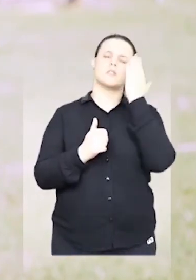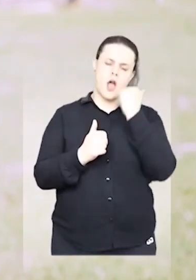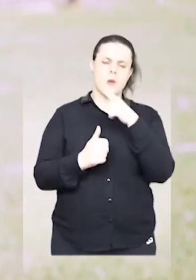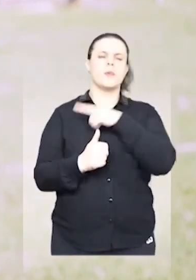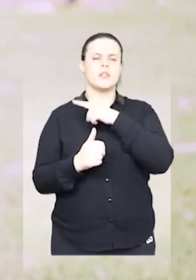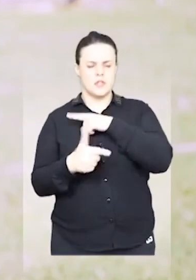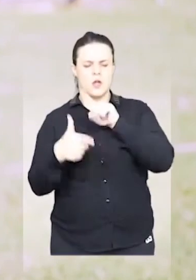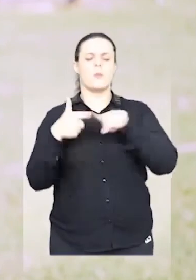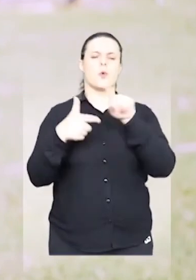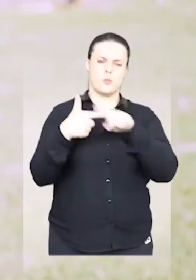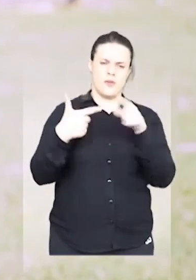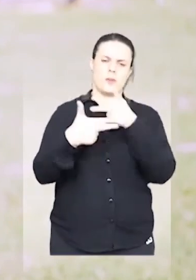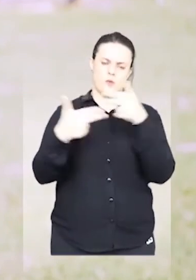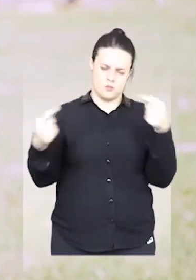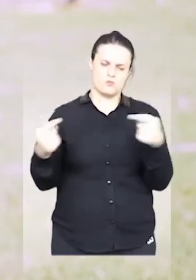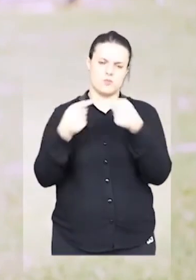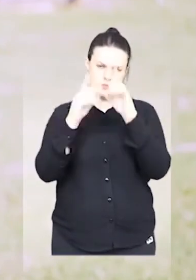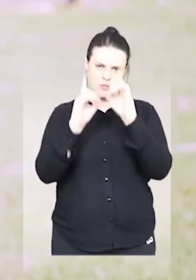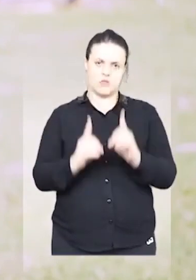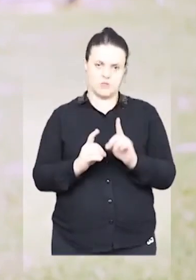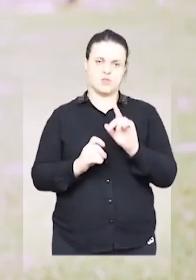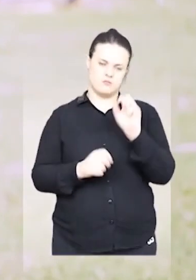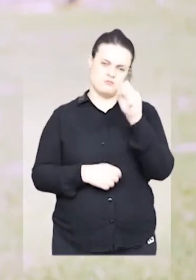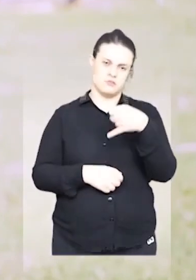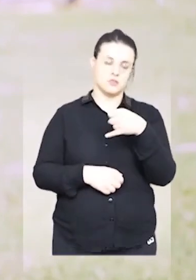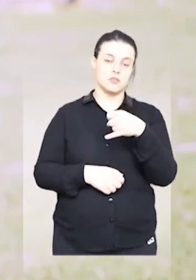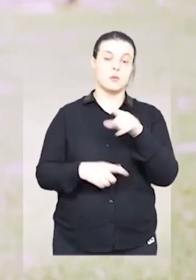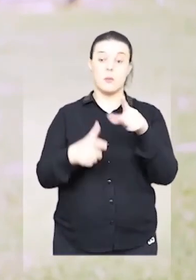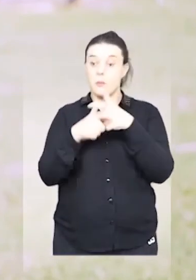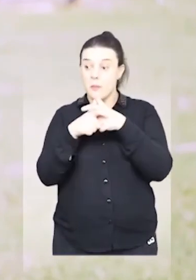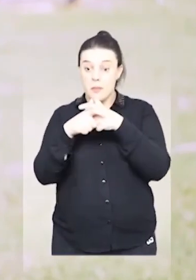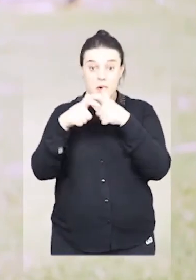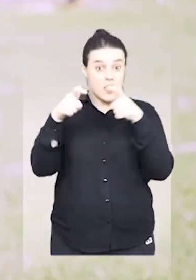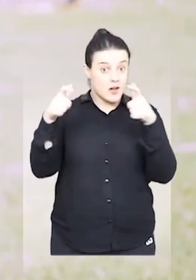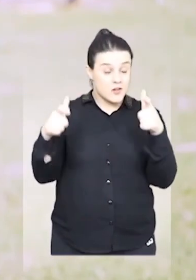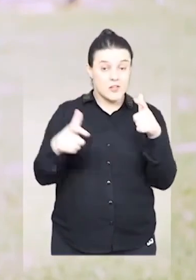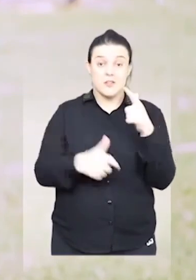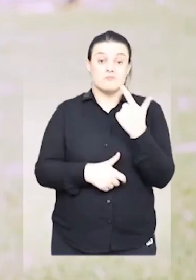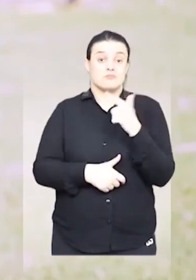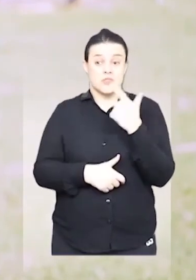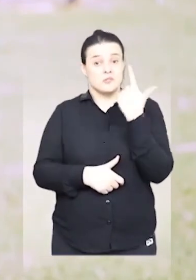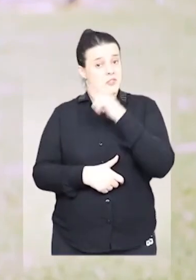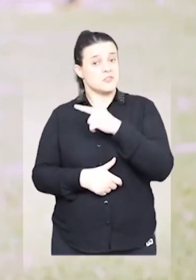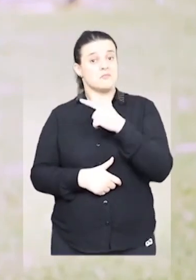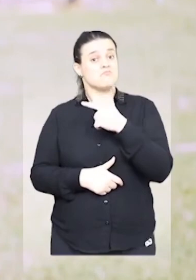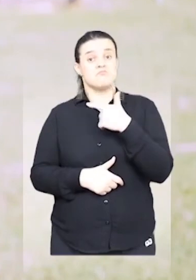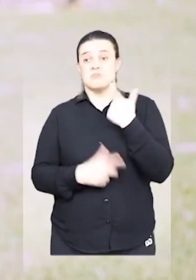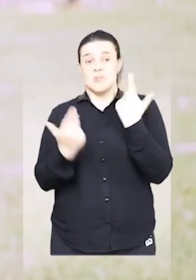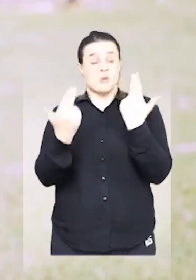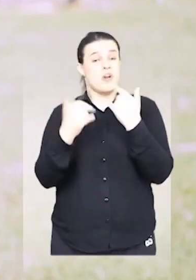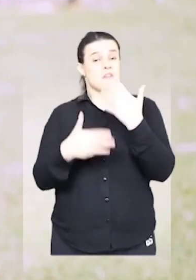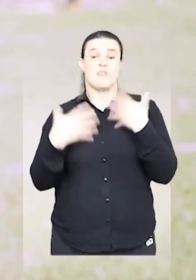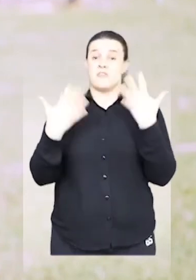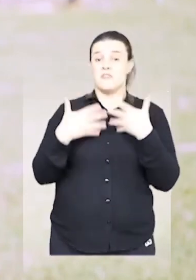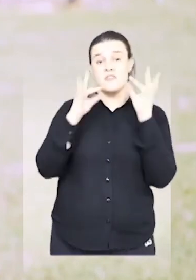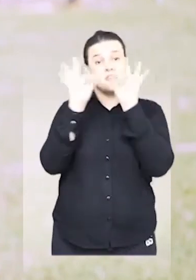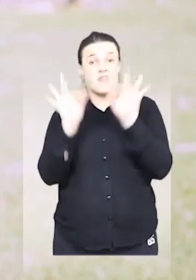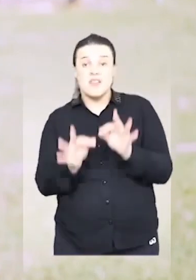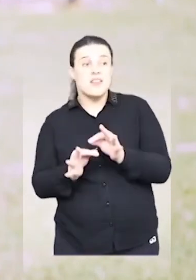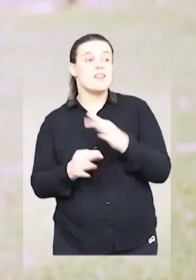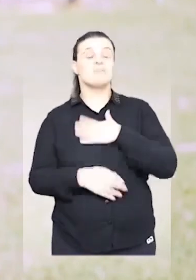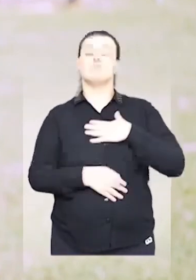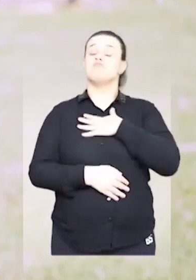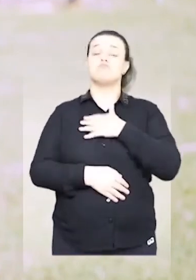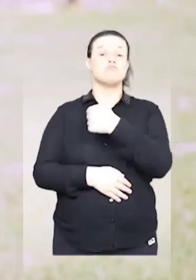bem assim. Claro que tem os problemas relacionados à deficiência, mas na maioria das vezes a gente está com bom humor, está